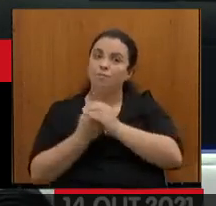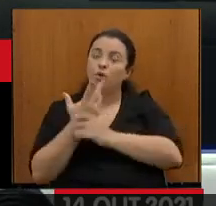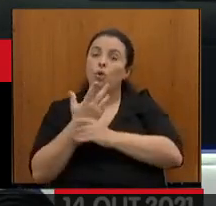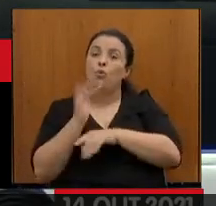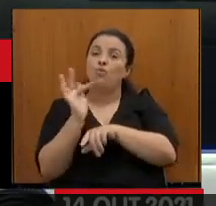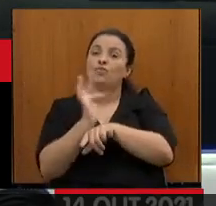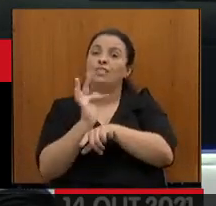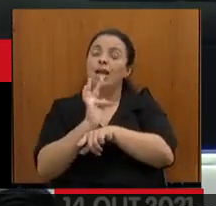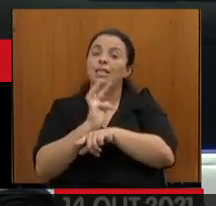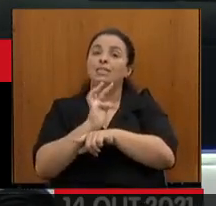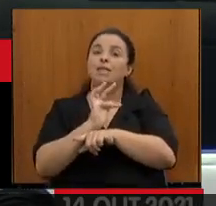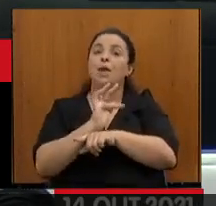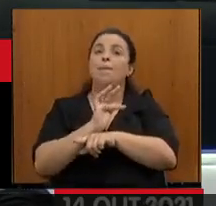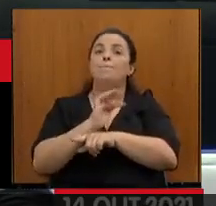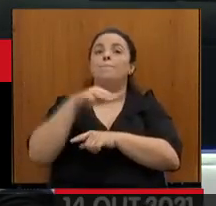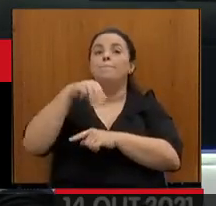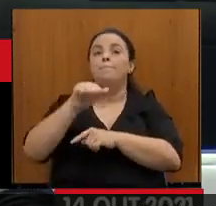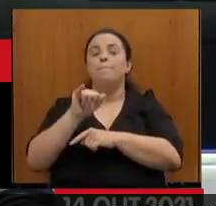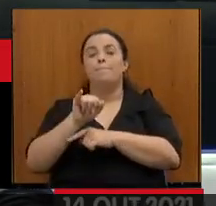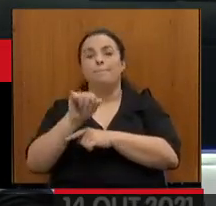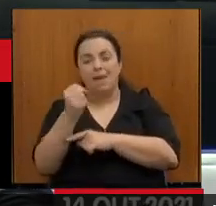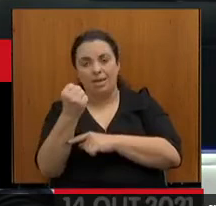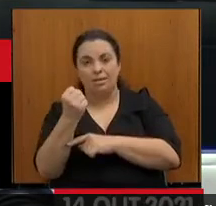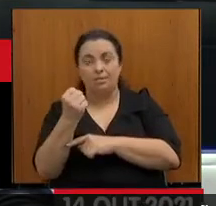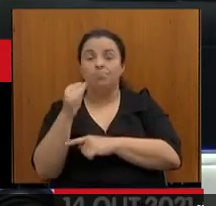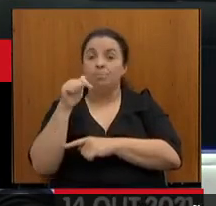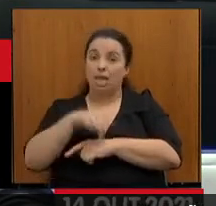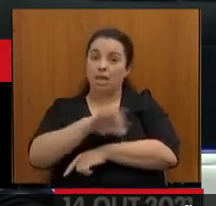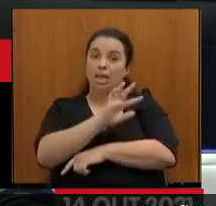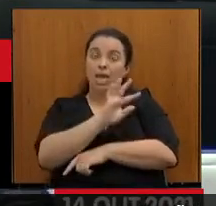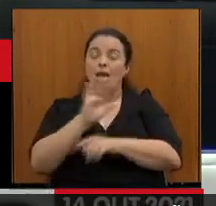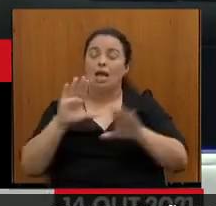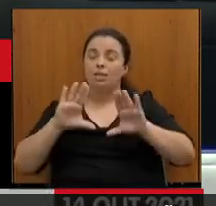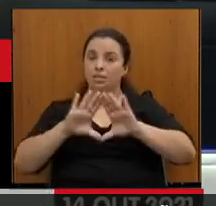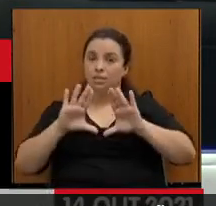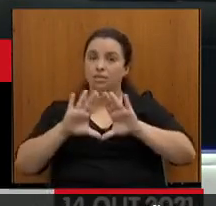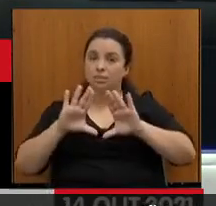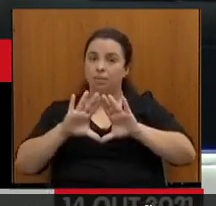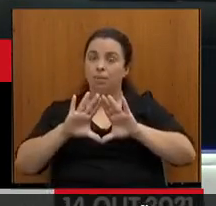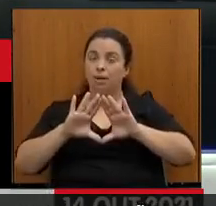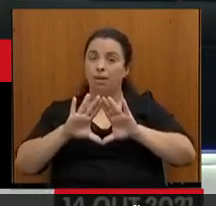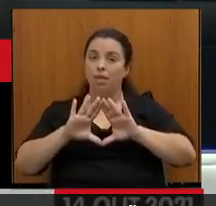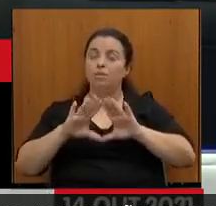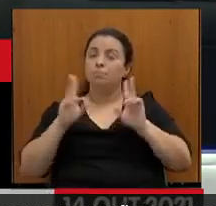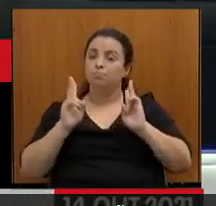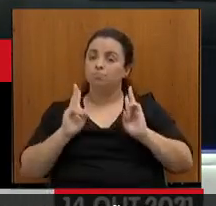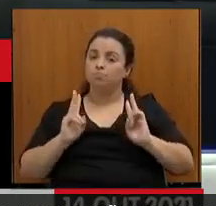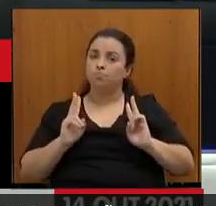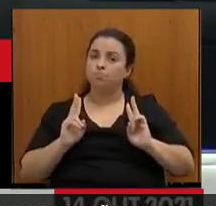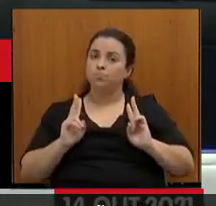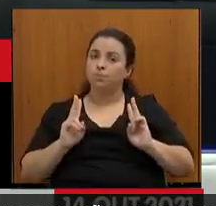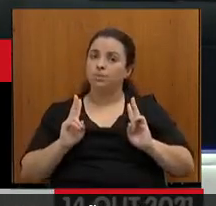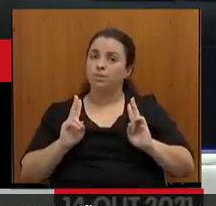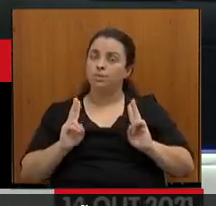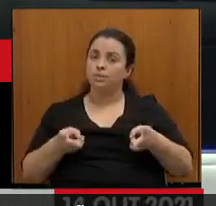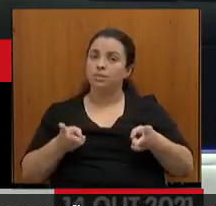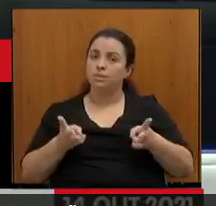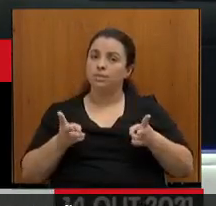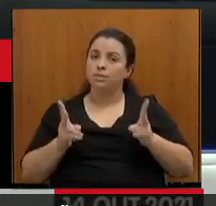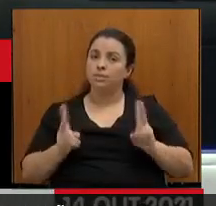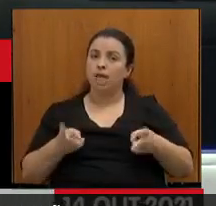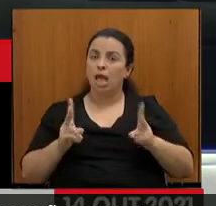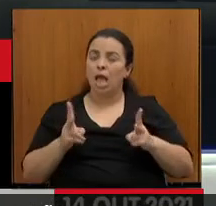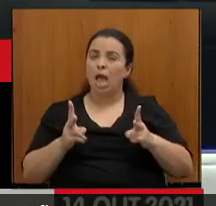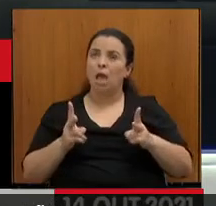Mais. A Assembleia de Minas, desde o início dessa legislatura, tem trazido de